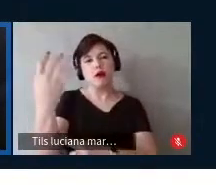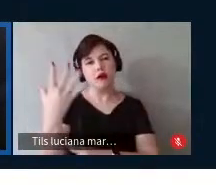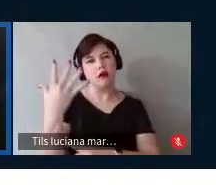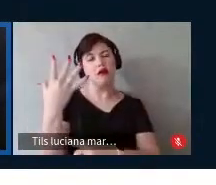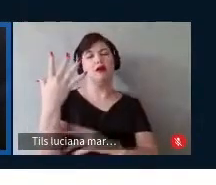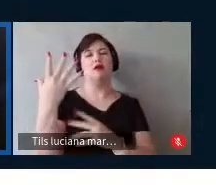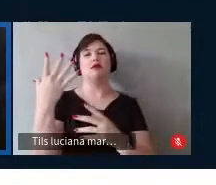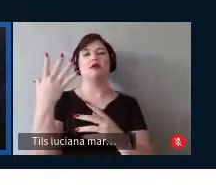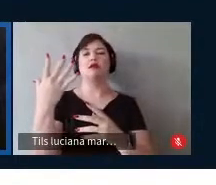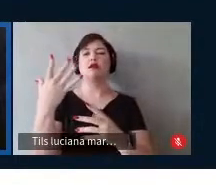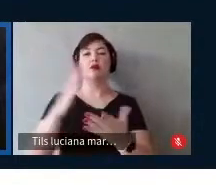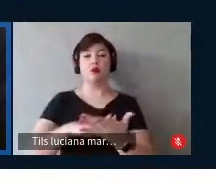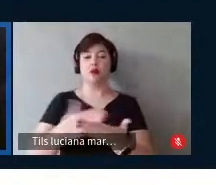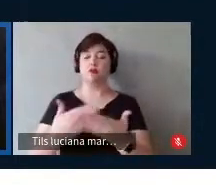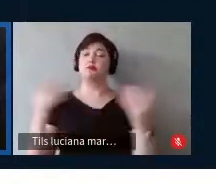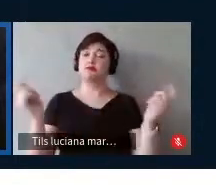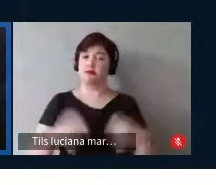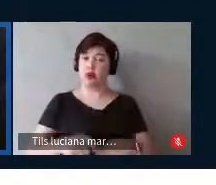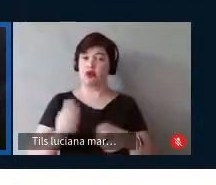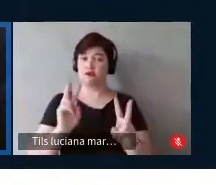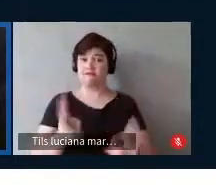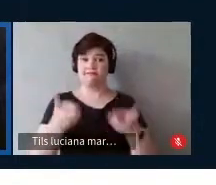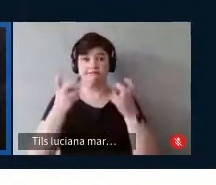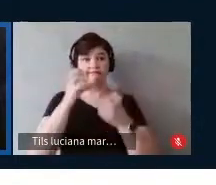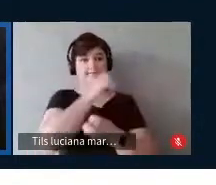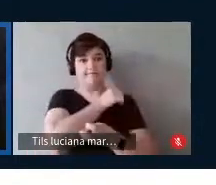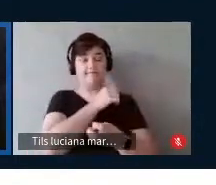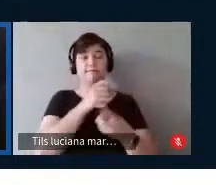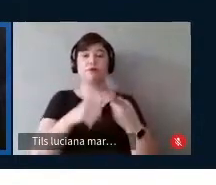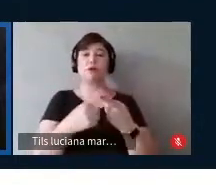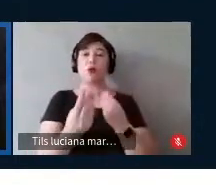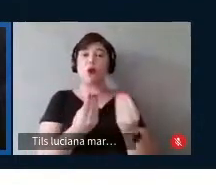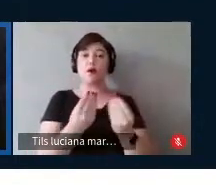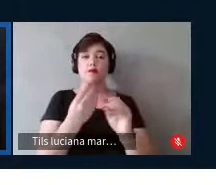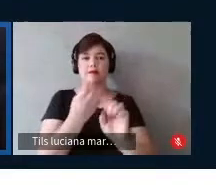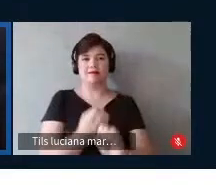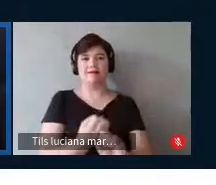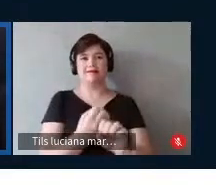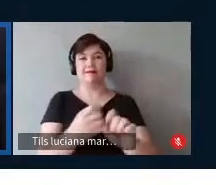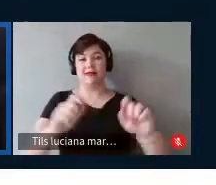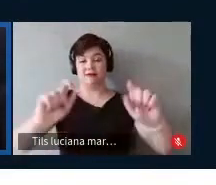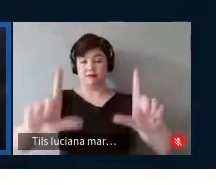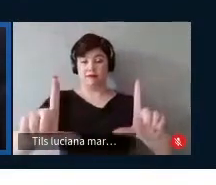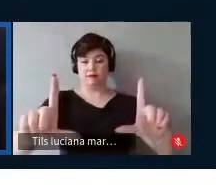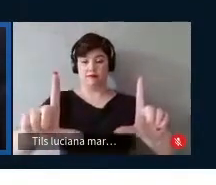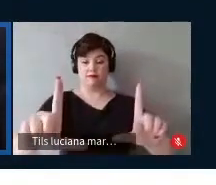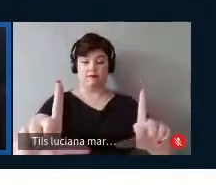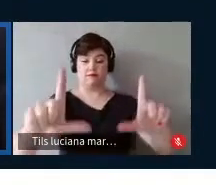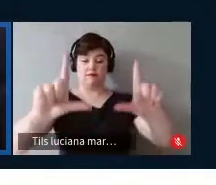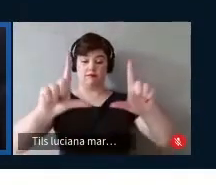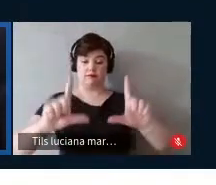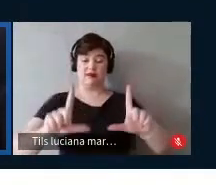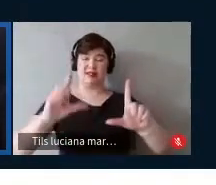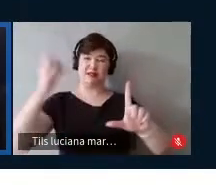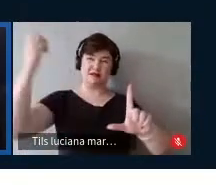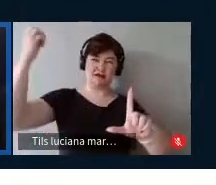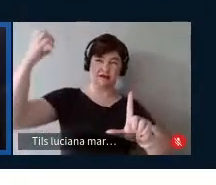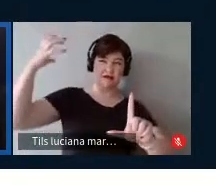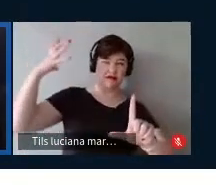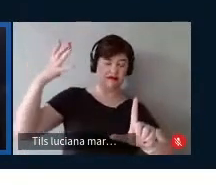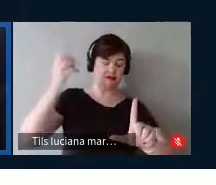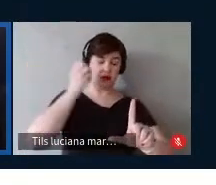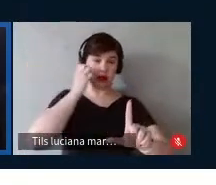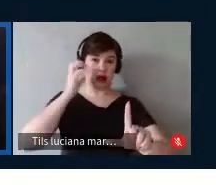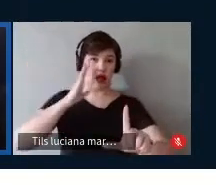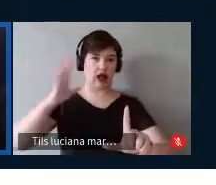o intérprete, ele pode rapidamente perceber, com o retorno de vídeo, se a iluminação dele está muito alta, que está estourando, o